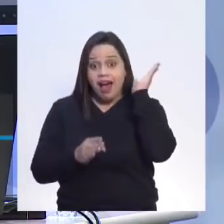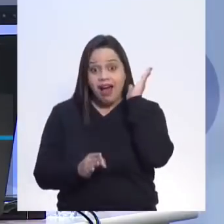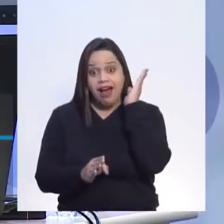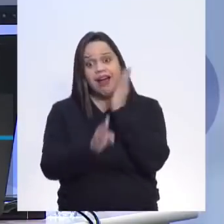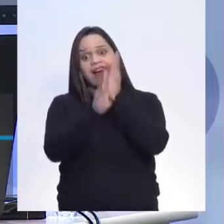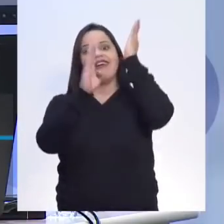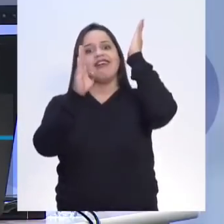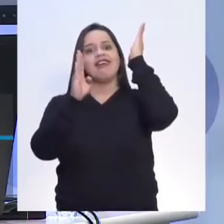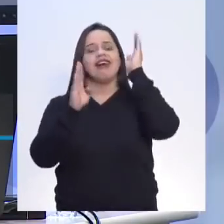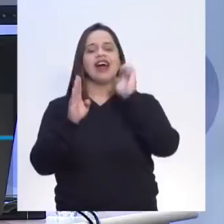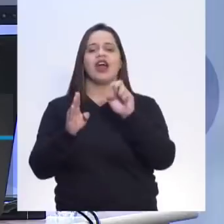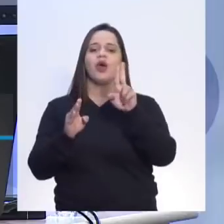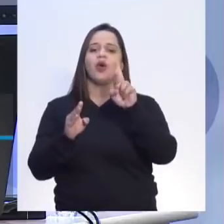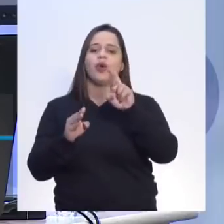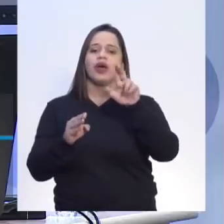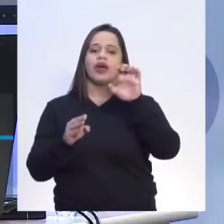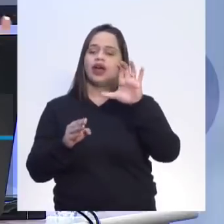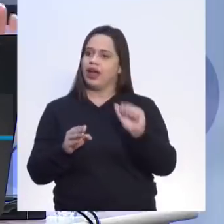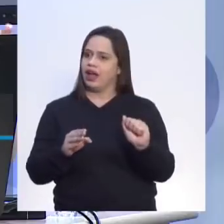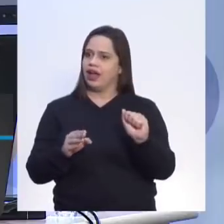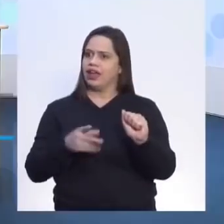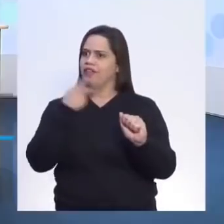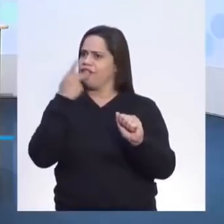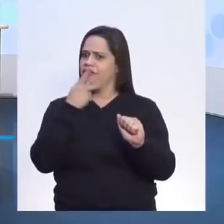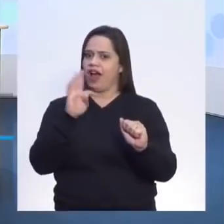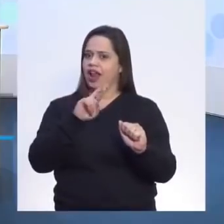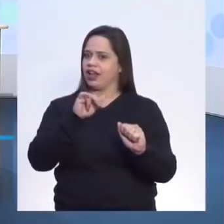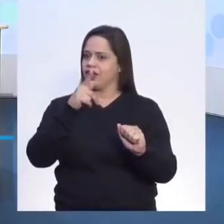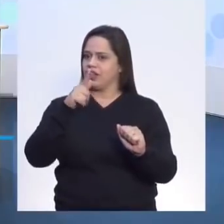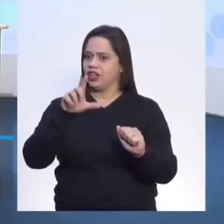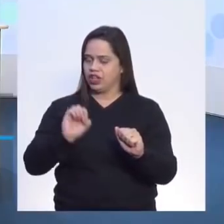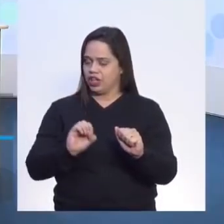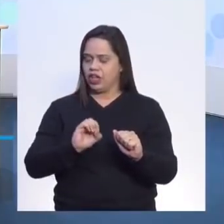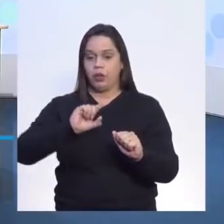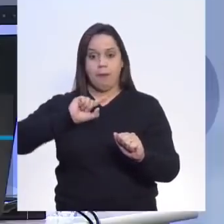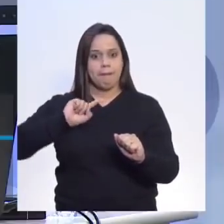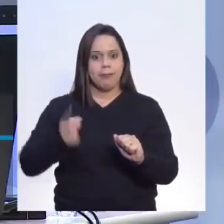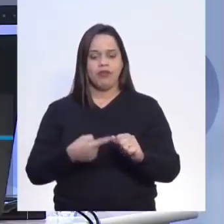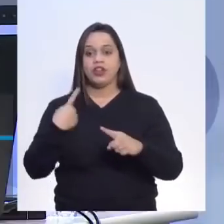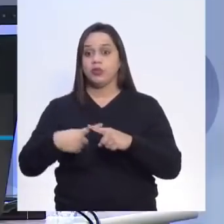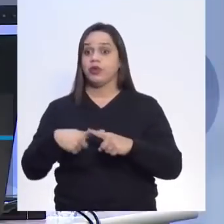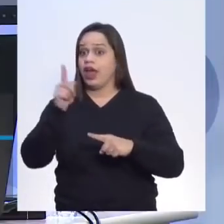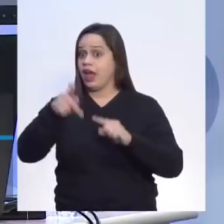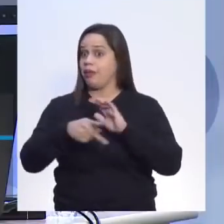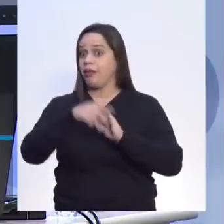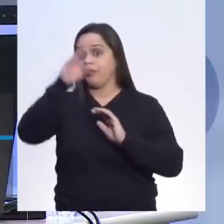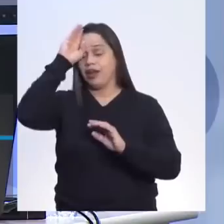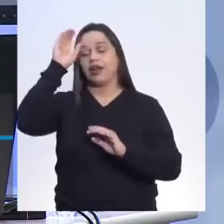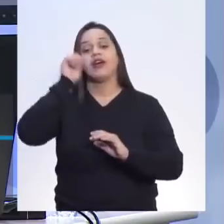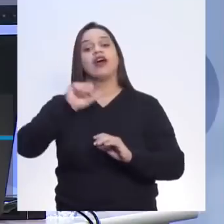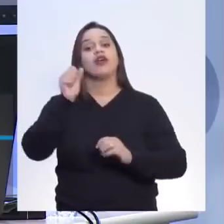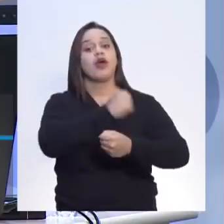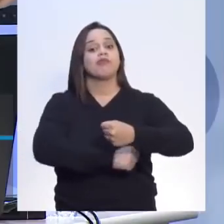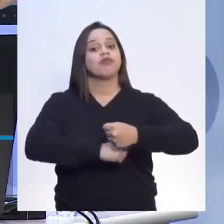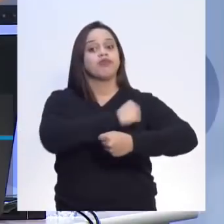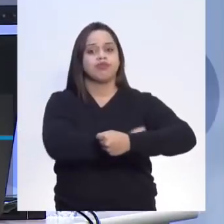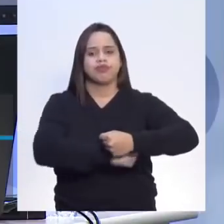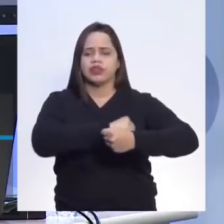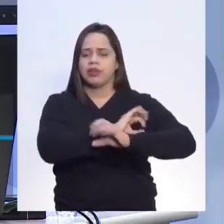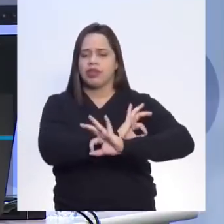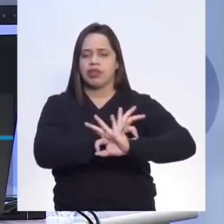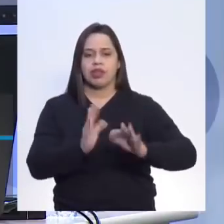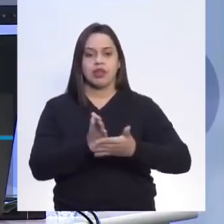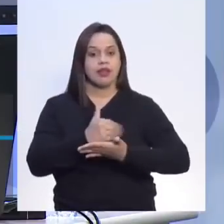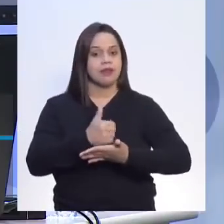fala, pronto, eu entendi. Repete a palavra trigo 1000 vezes, né? Porque a tia Anastácia era quem? Era a cozinheira, que cozinhava aí de mãos cheias.